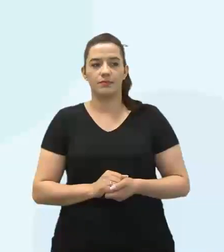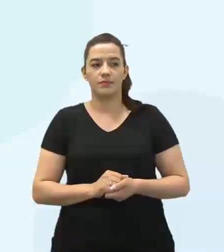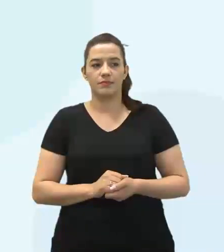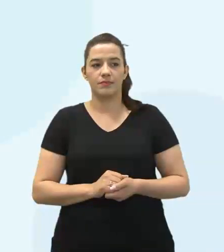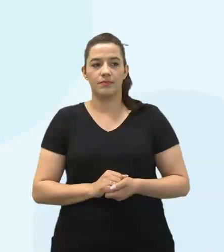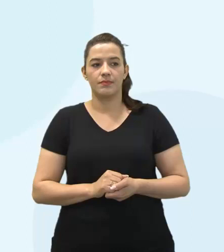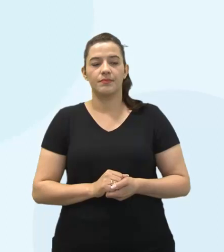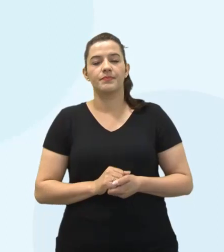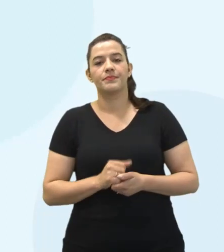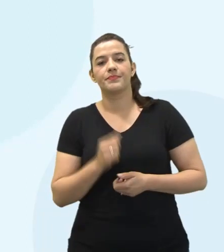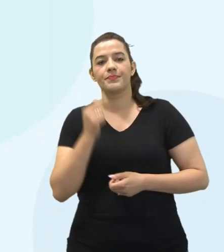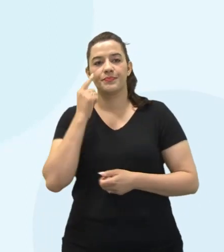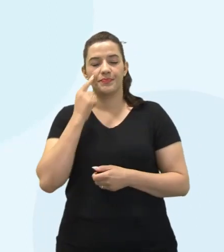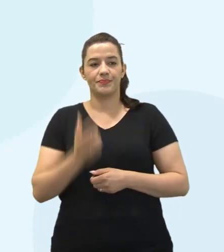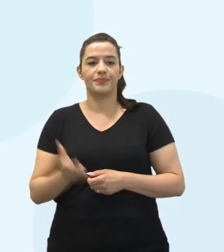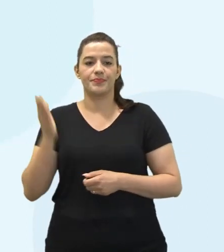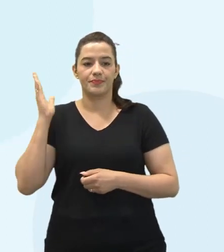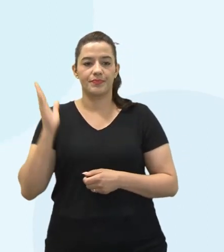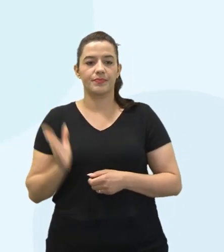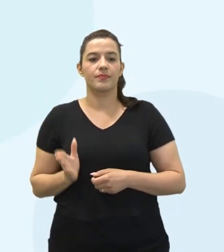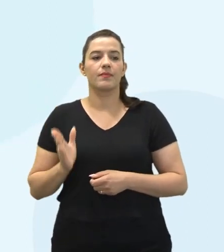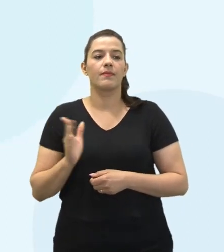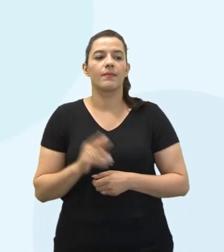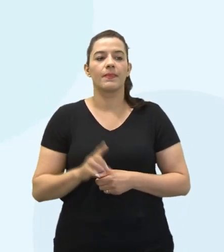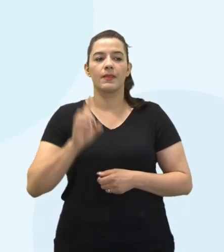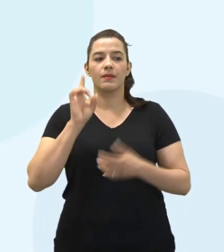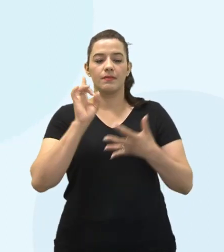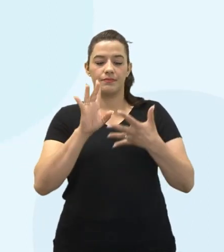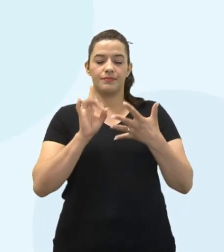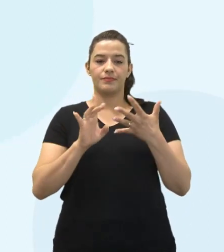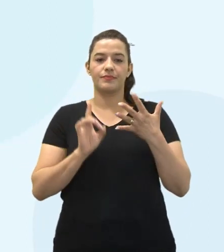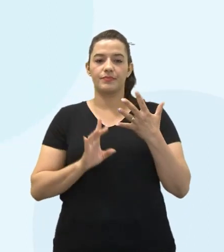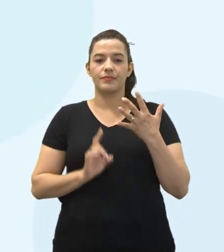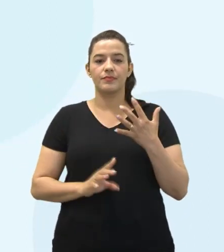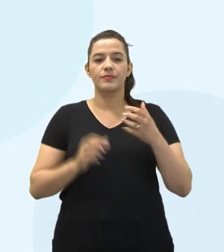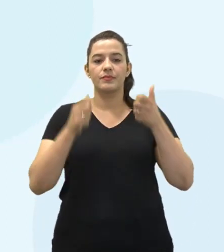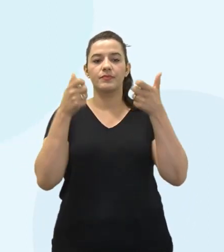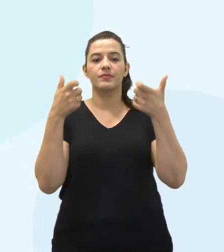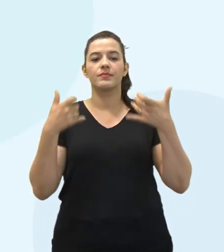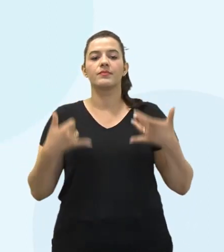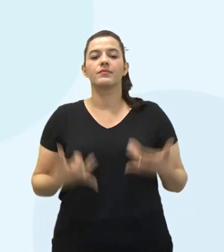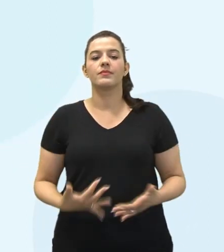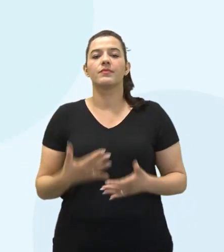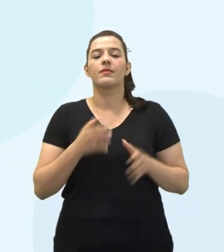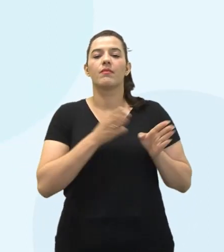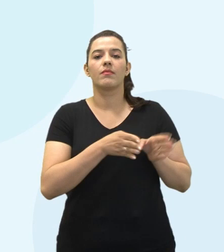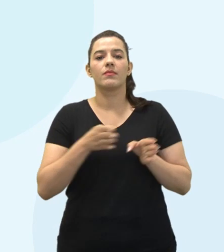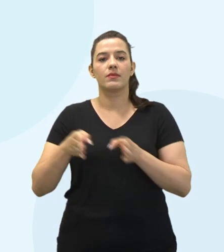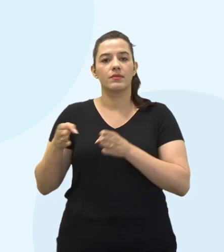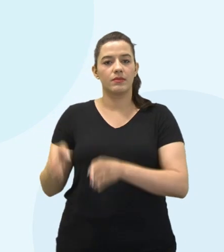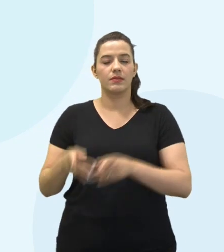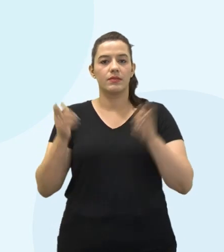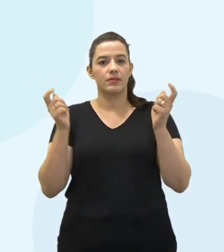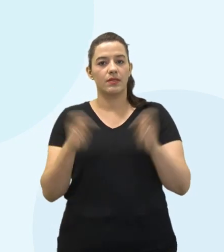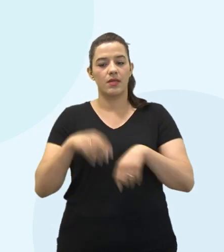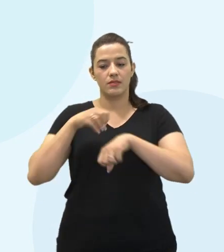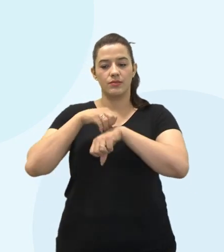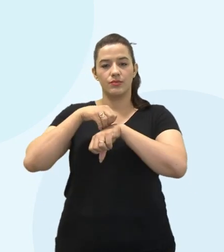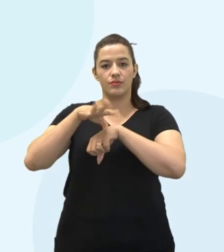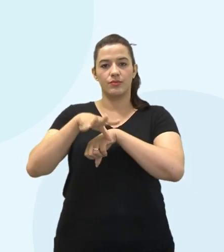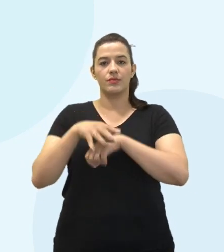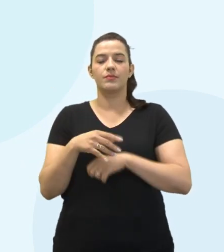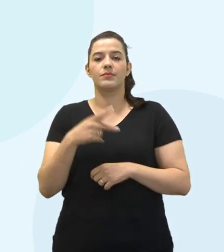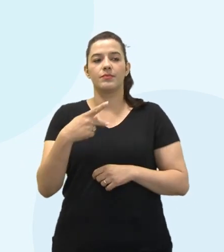é isso muito bem nós vamos destacar a em as etapas sugeridas por